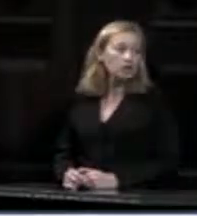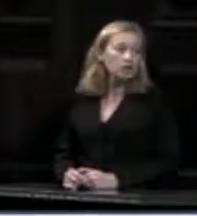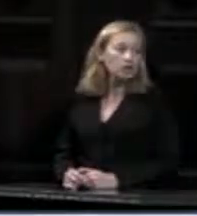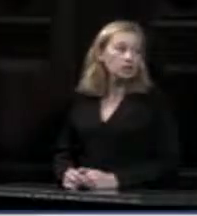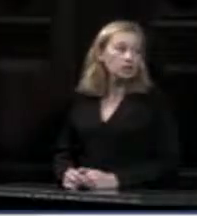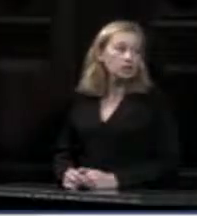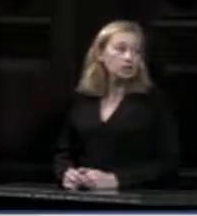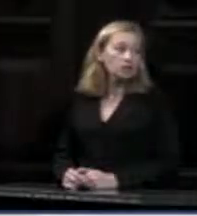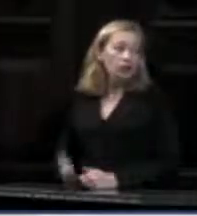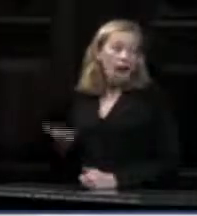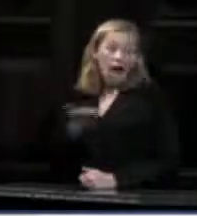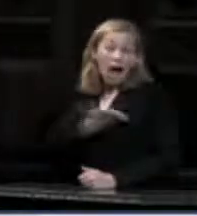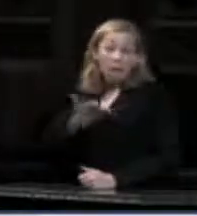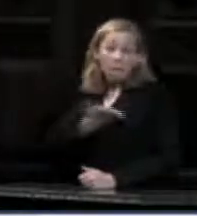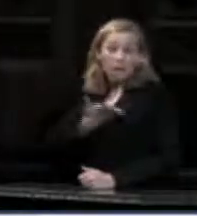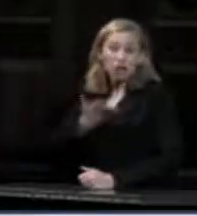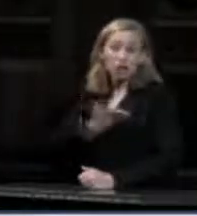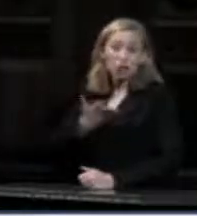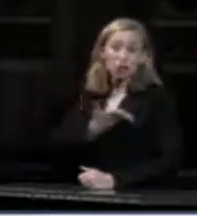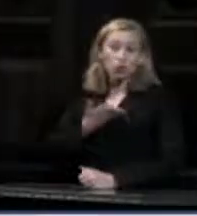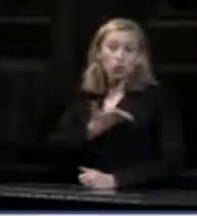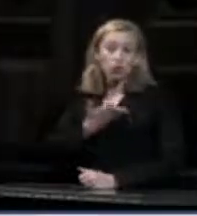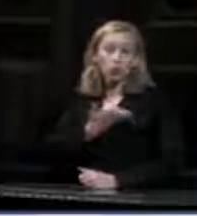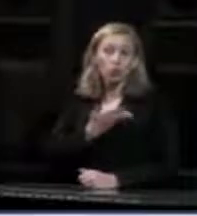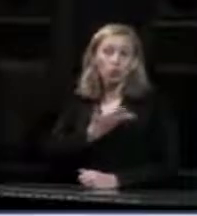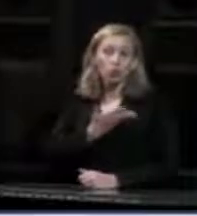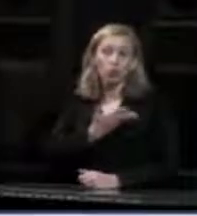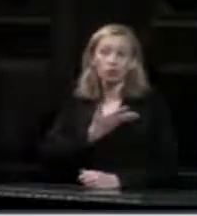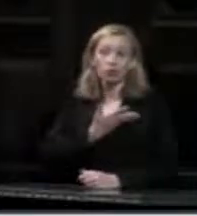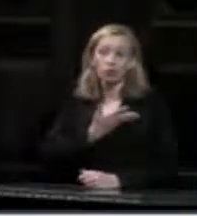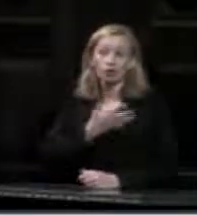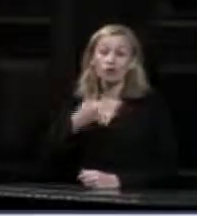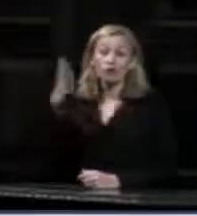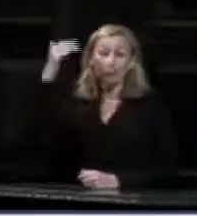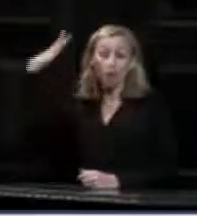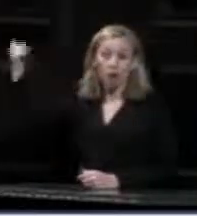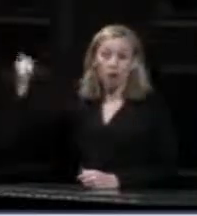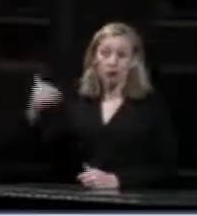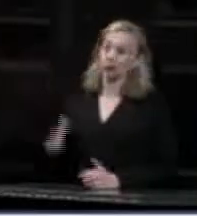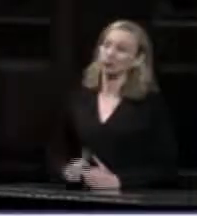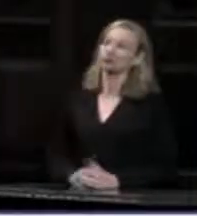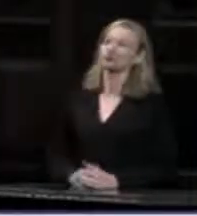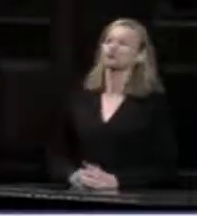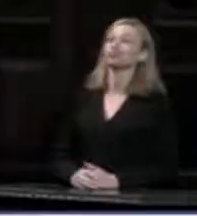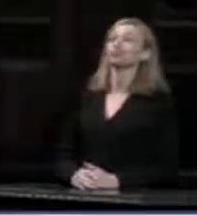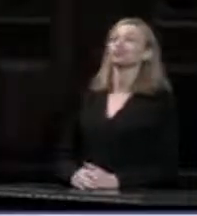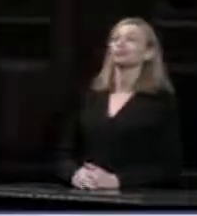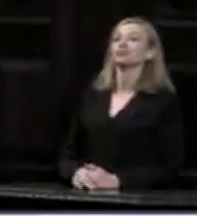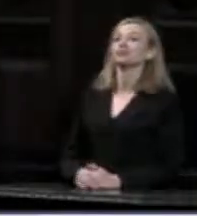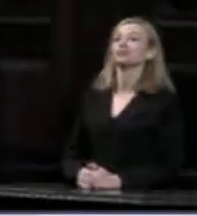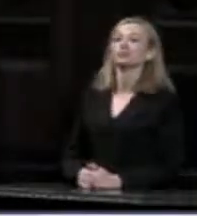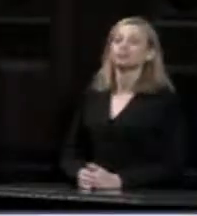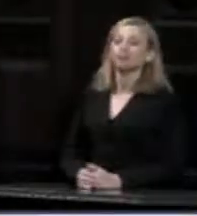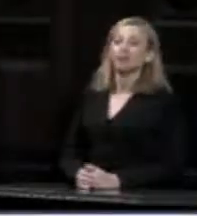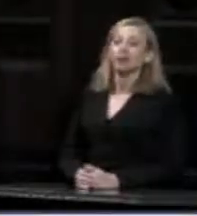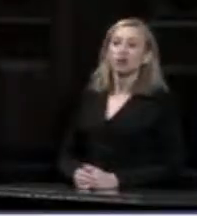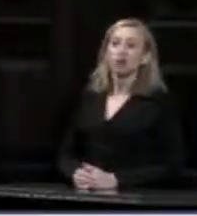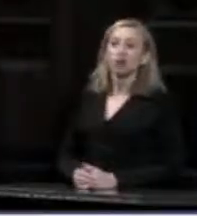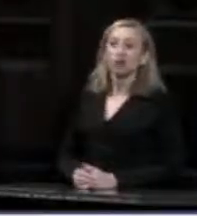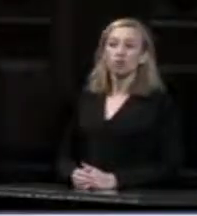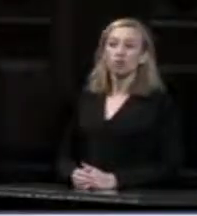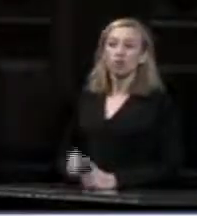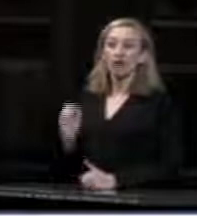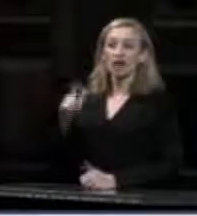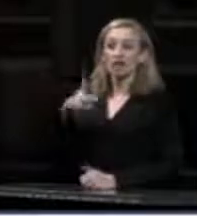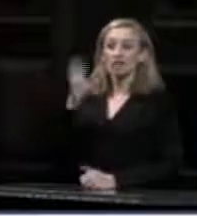amigos dos reis ora então passa a ser uma eleição